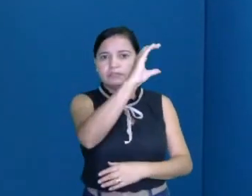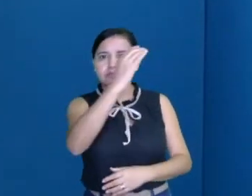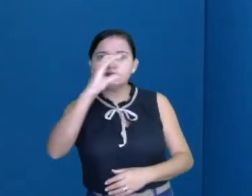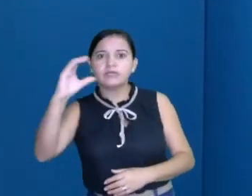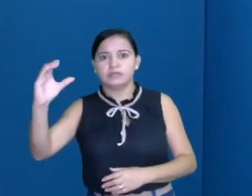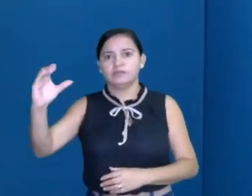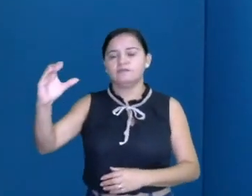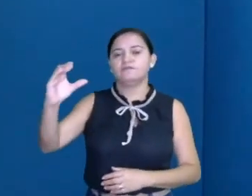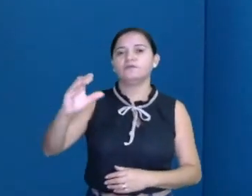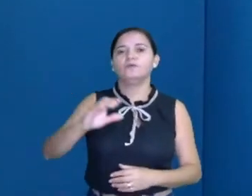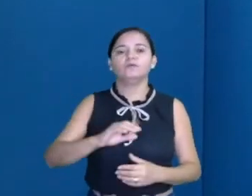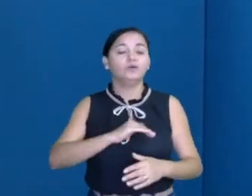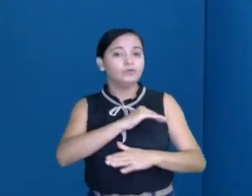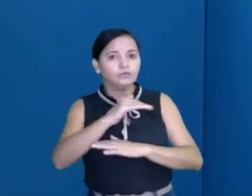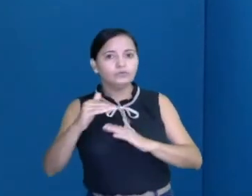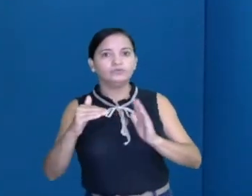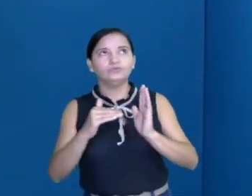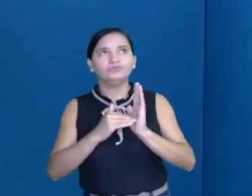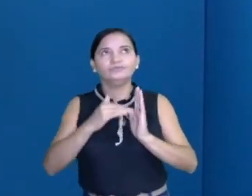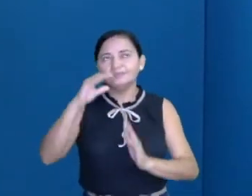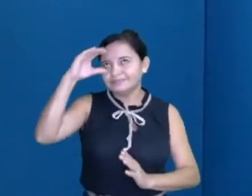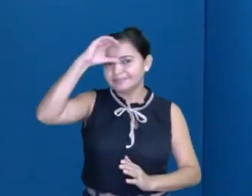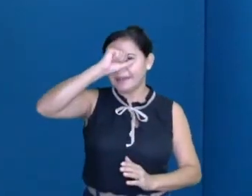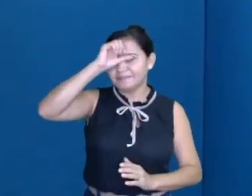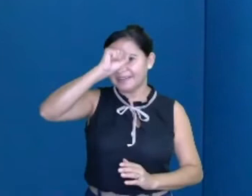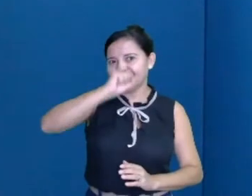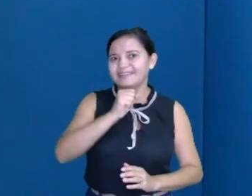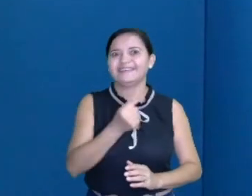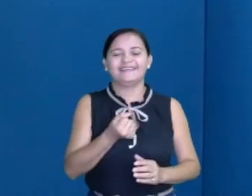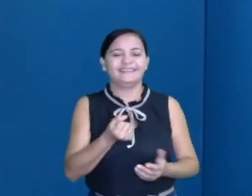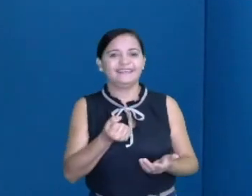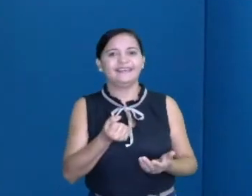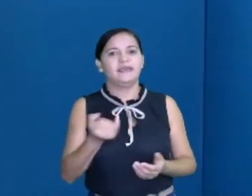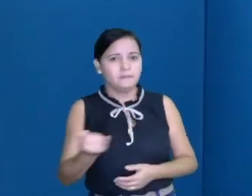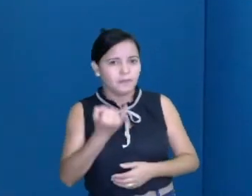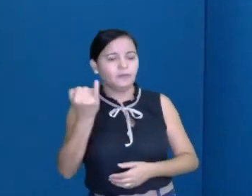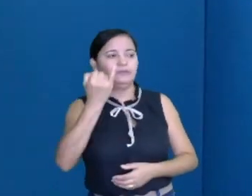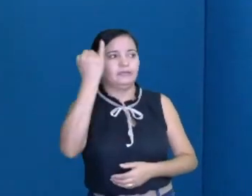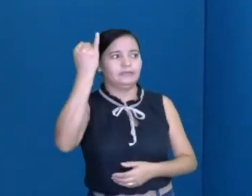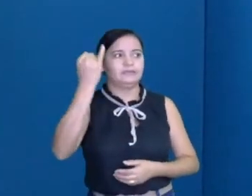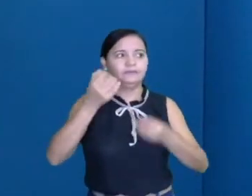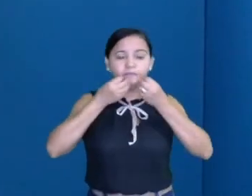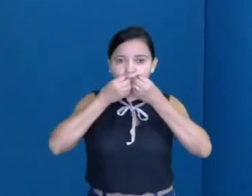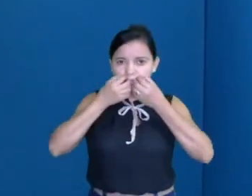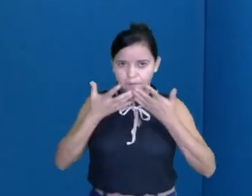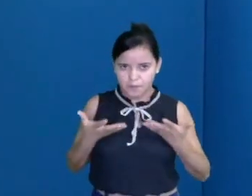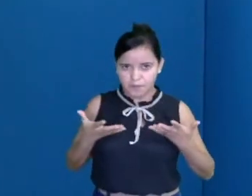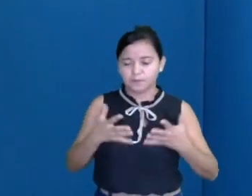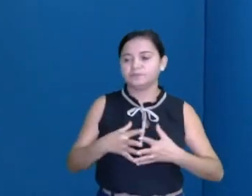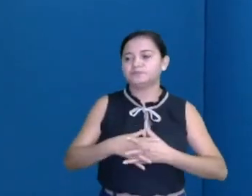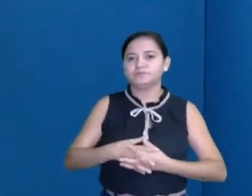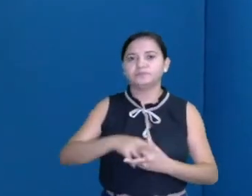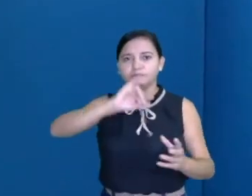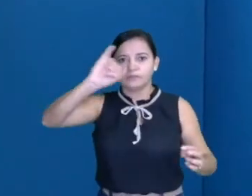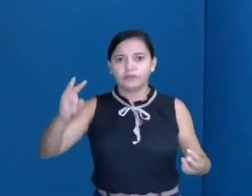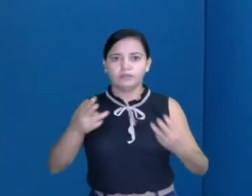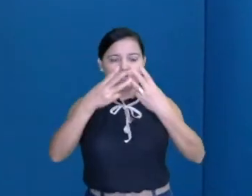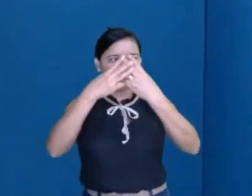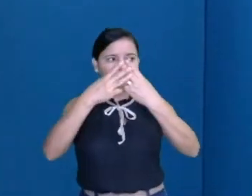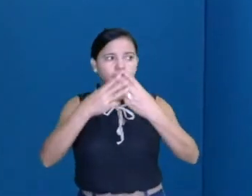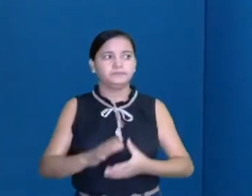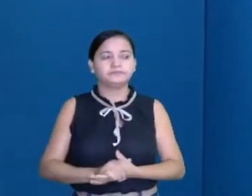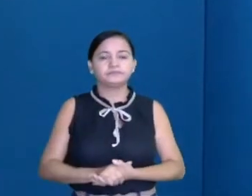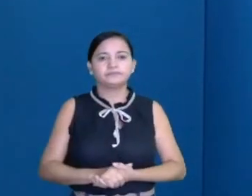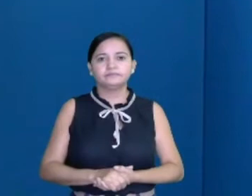aletramento científico, dessa nossa alfabetização científica, que é importantíssimo, tá bom? Então vamos lá, gente, para o nosso próximo slide.